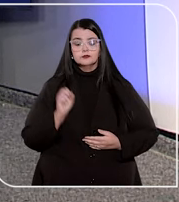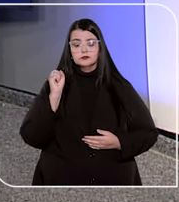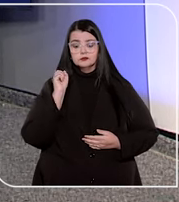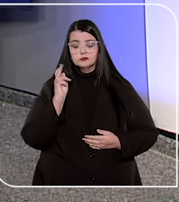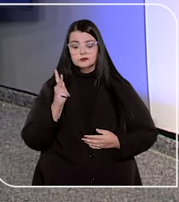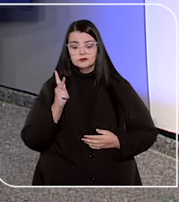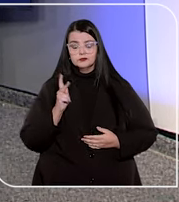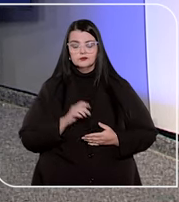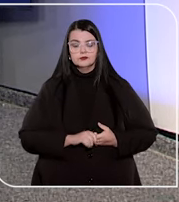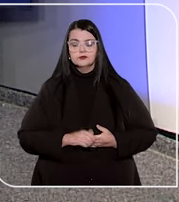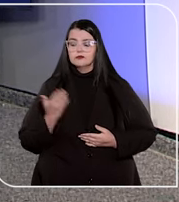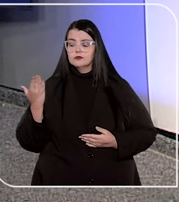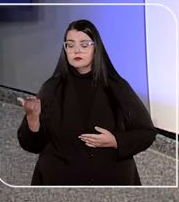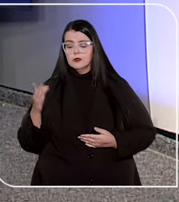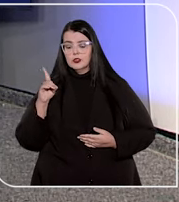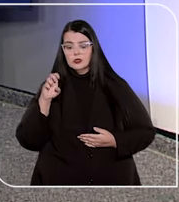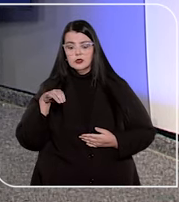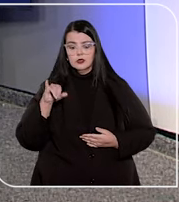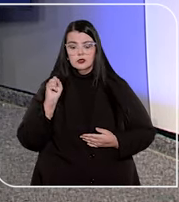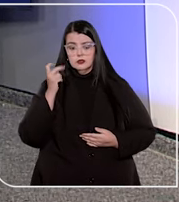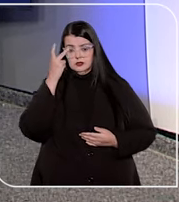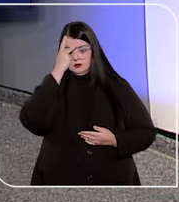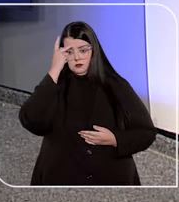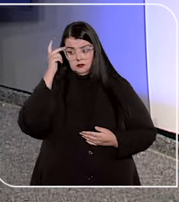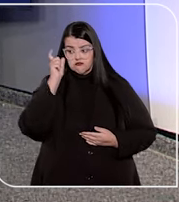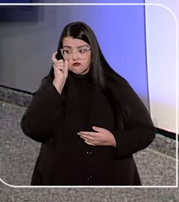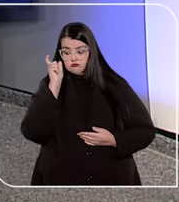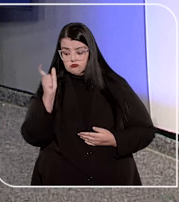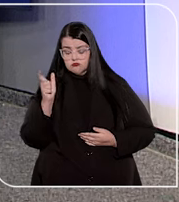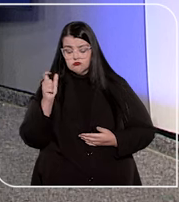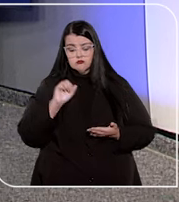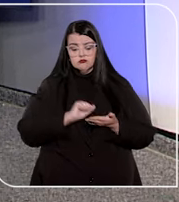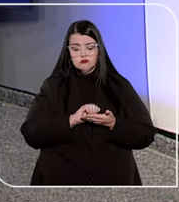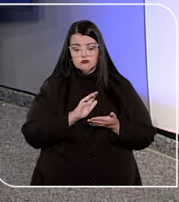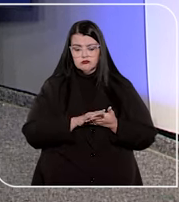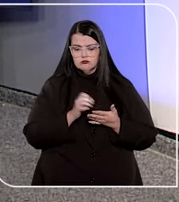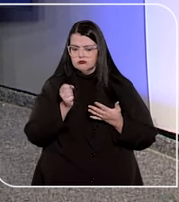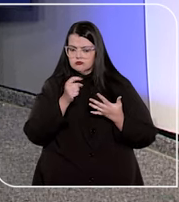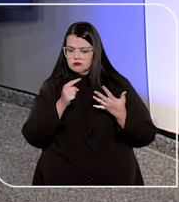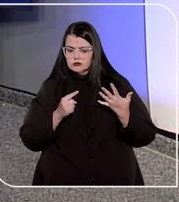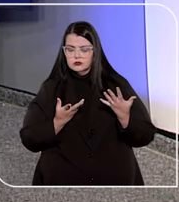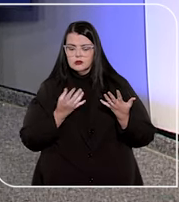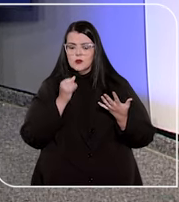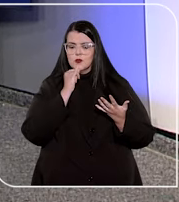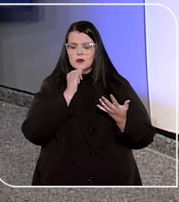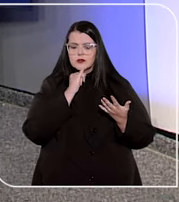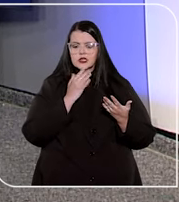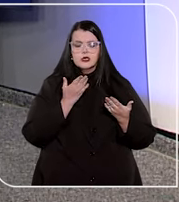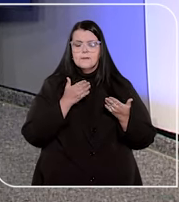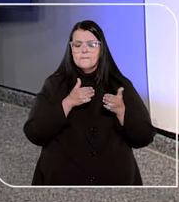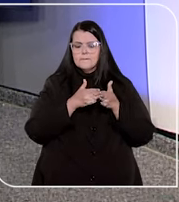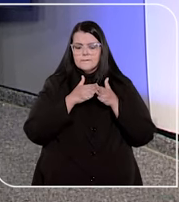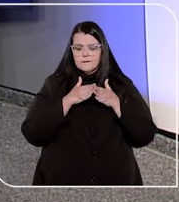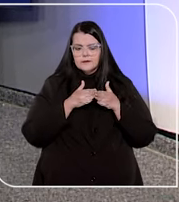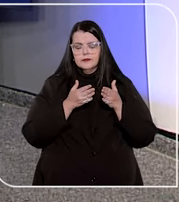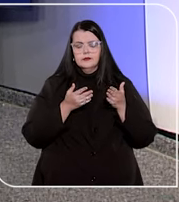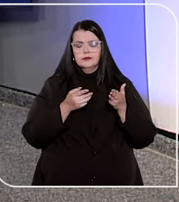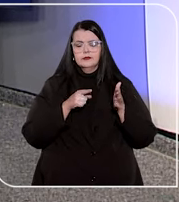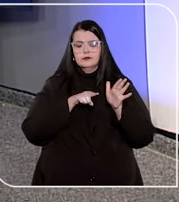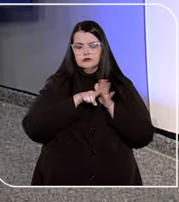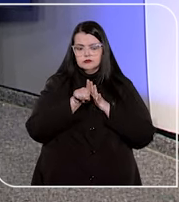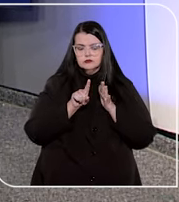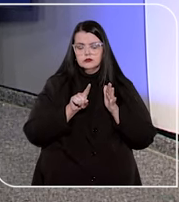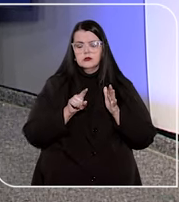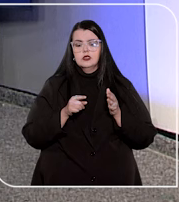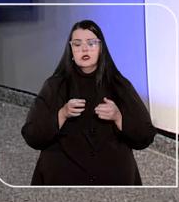Ok. Doutor Denis, se a parte interessada ela quiser deixar dispositivos constitucionais como pré-questionados para fins de